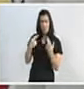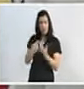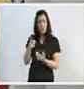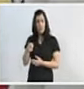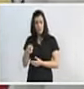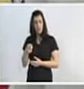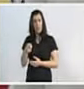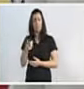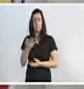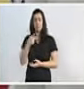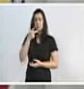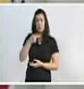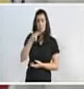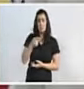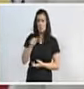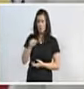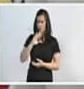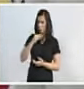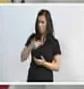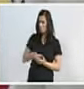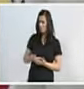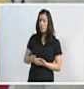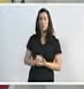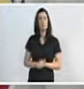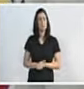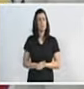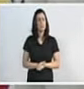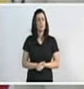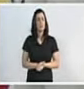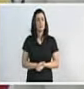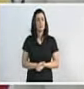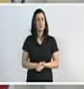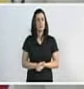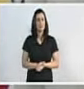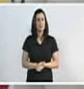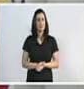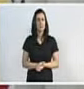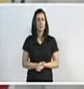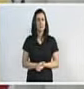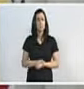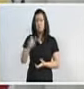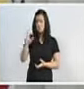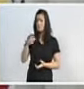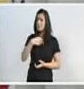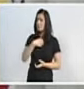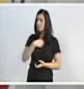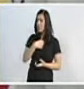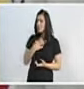ele atuando, ele me surpreendeu. Olha, ele tem cacuete para coisa. Eu acho